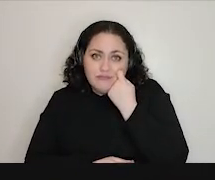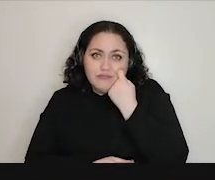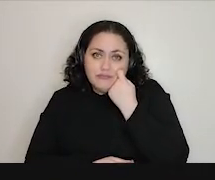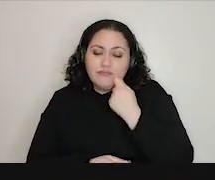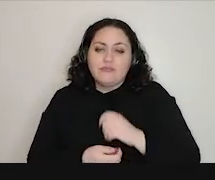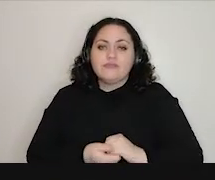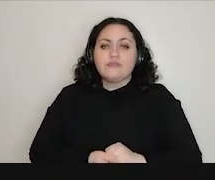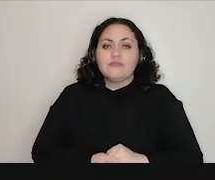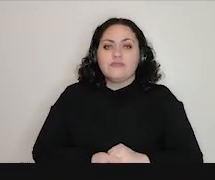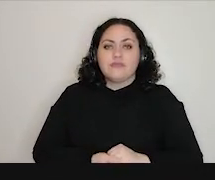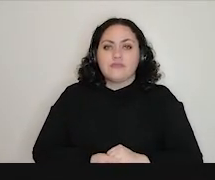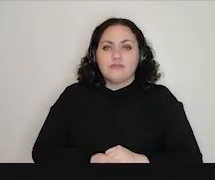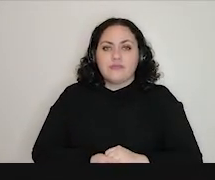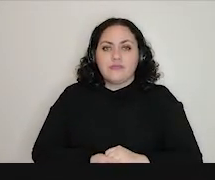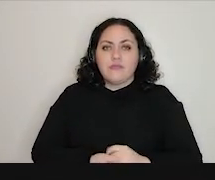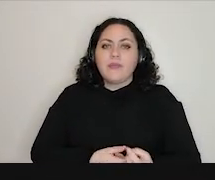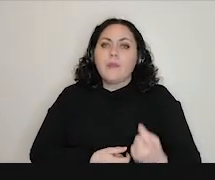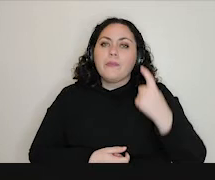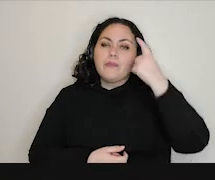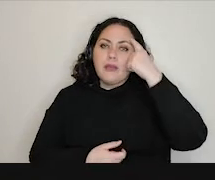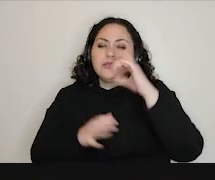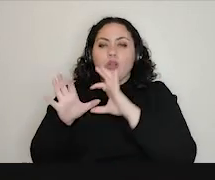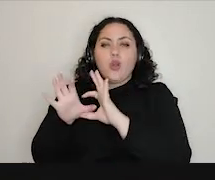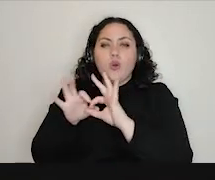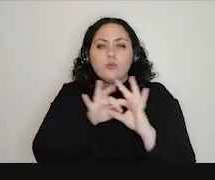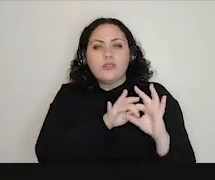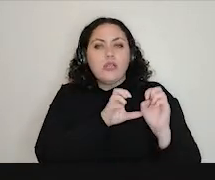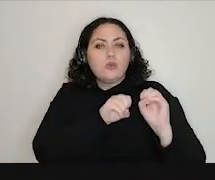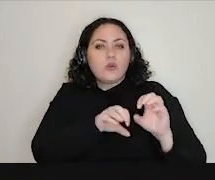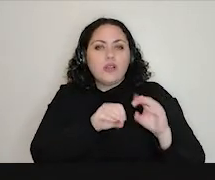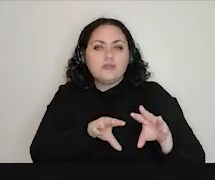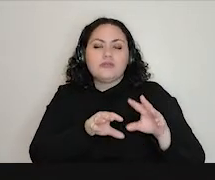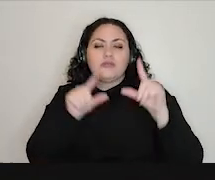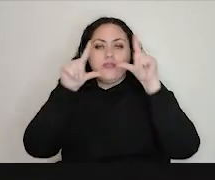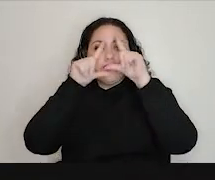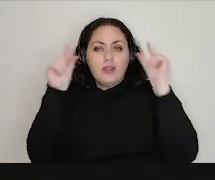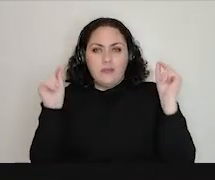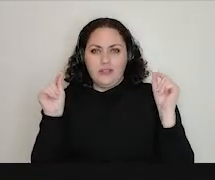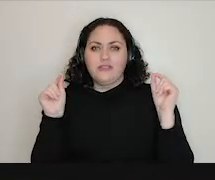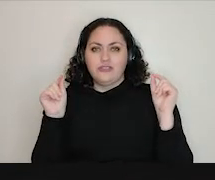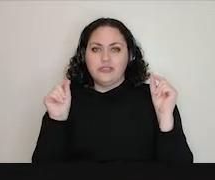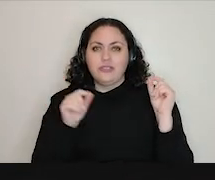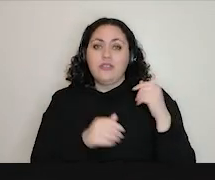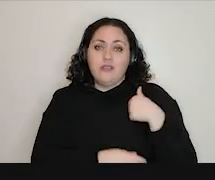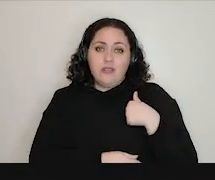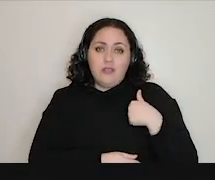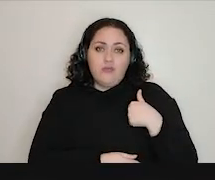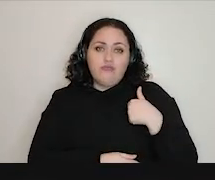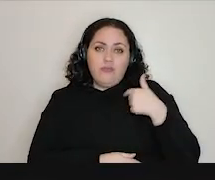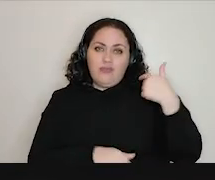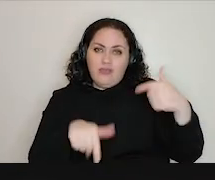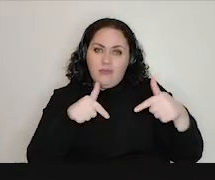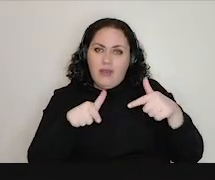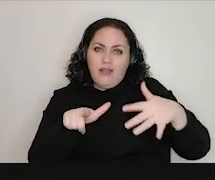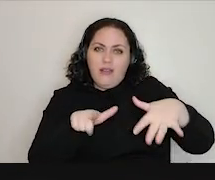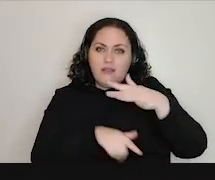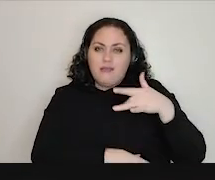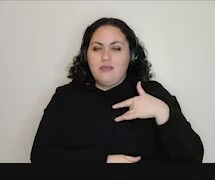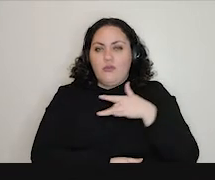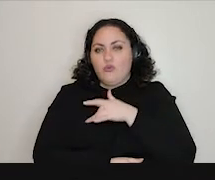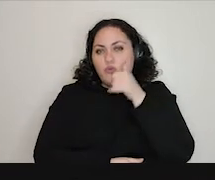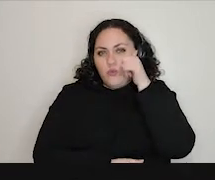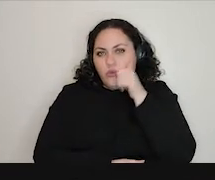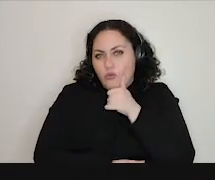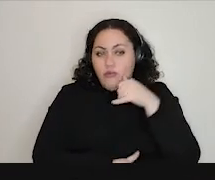aqui no contexto de educação, ensino na enfermagem. Então, quando eu for trabalhar saúde da mulher,